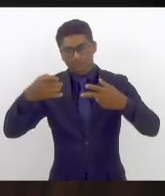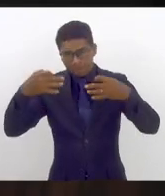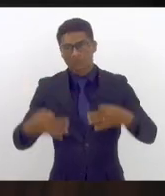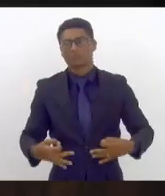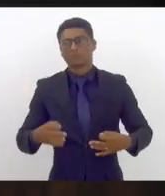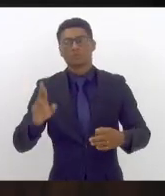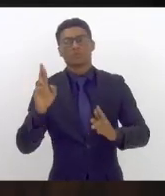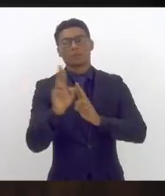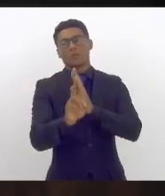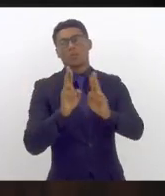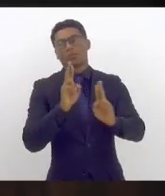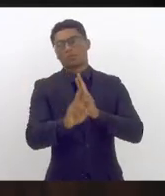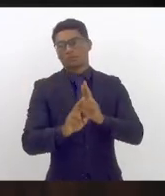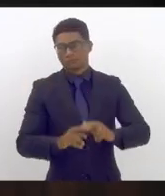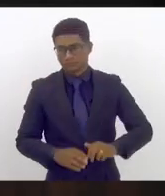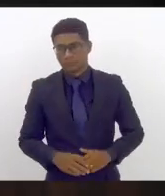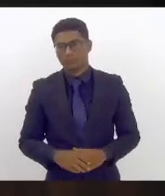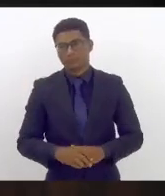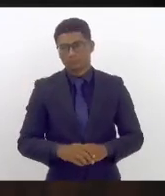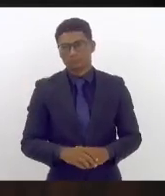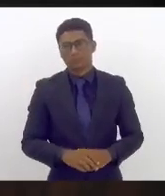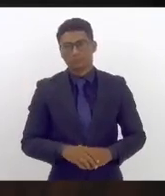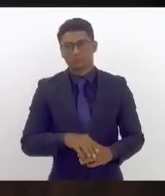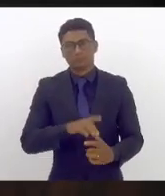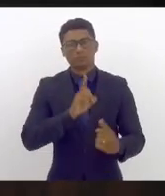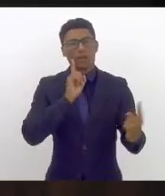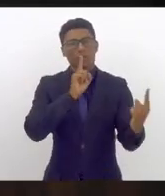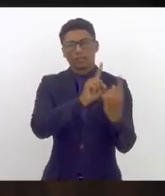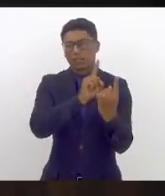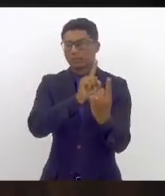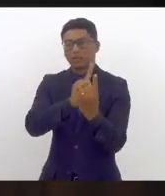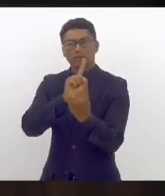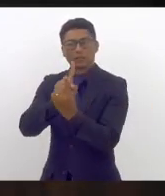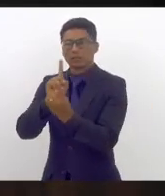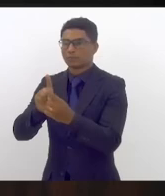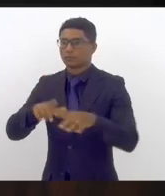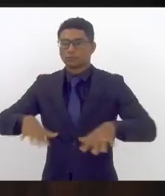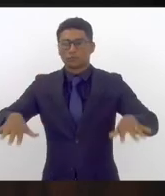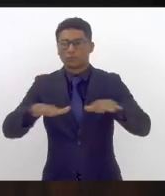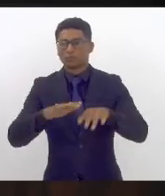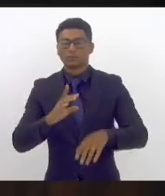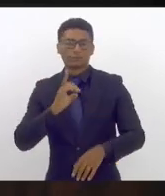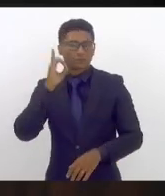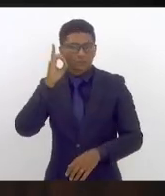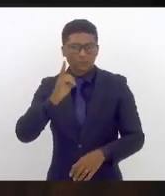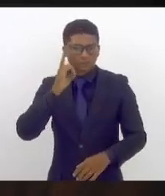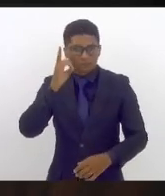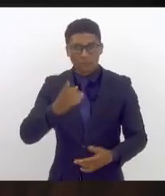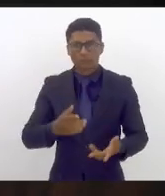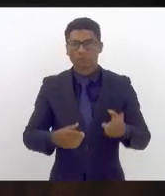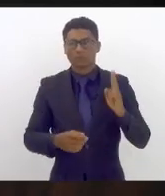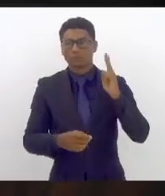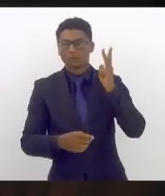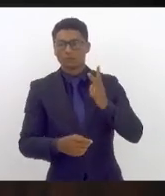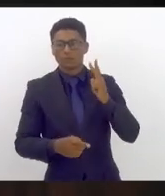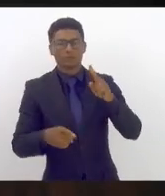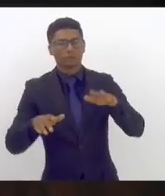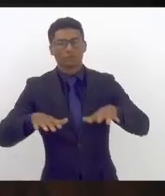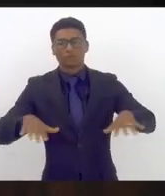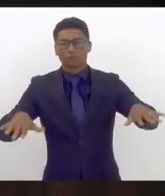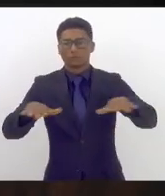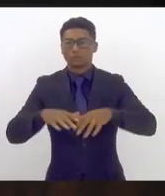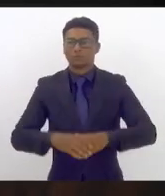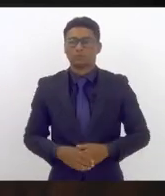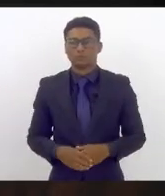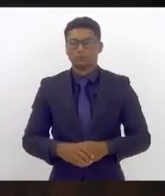respondendo requerimentos e atendendo a todos todos os deputados todos os vereadores a todos que nos